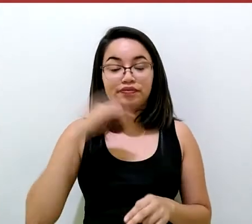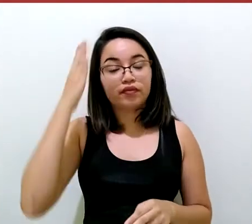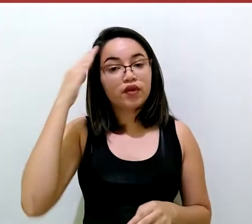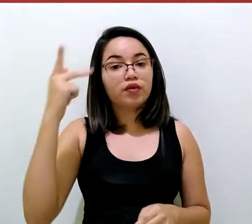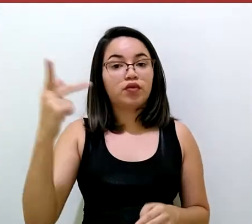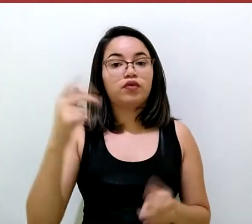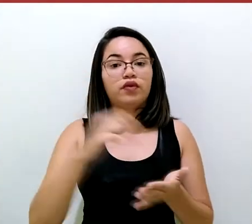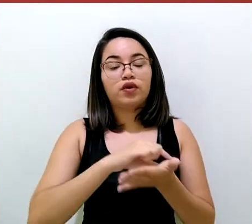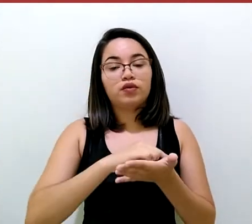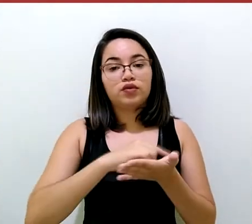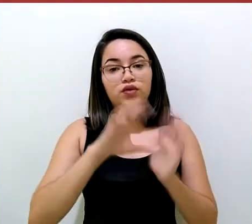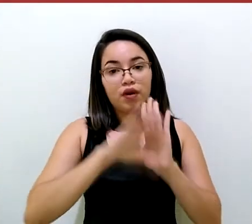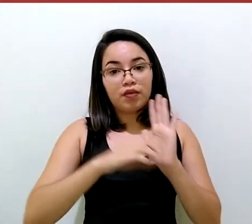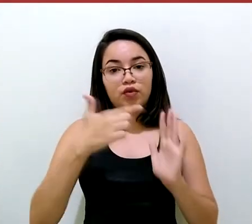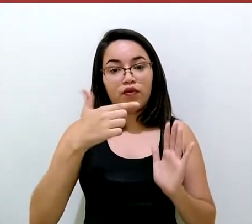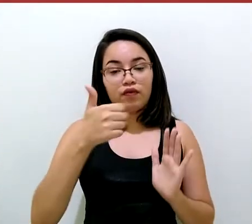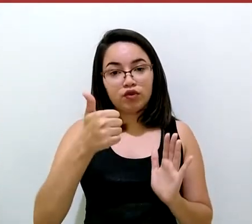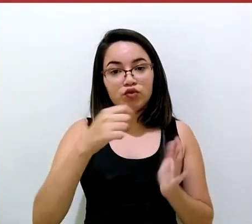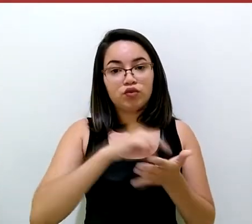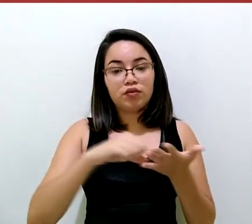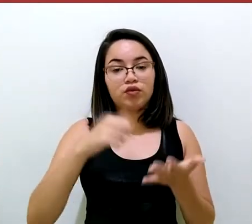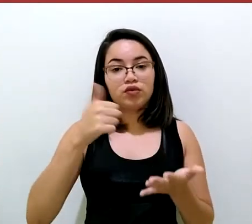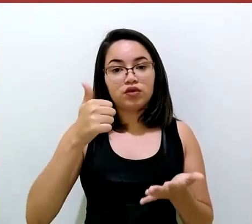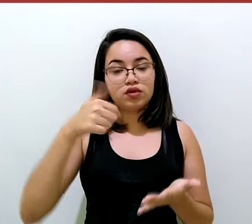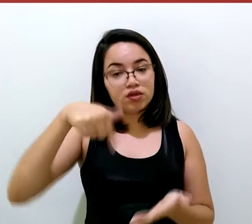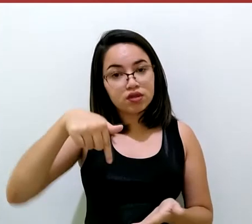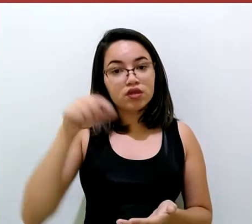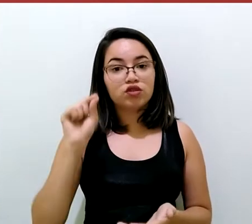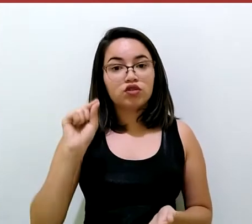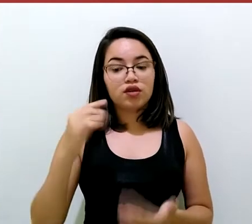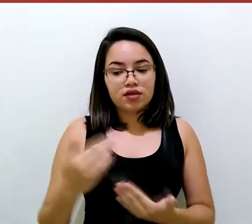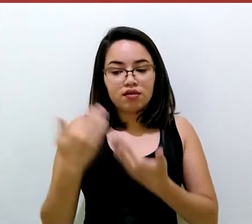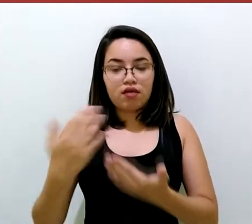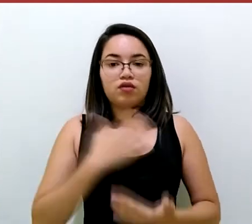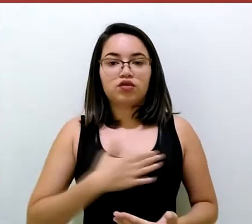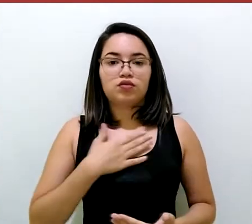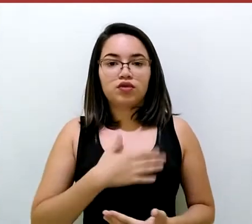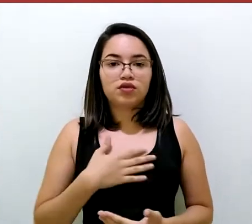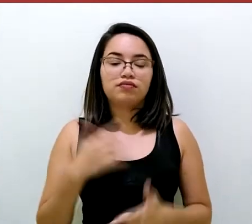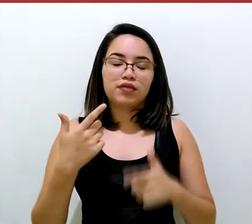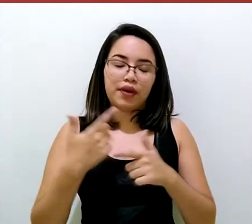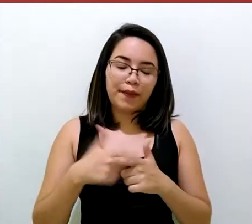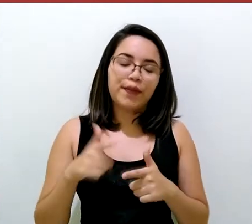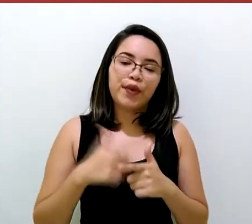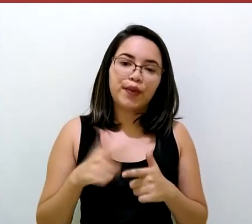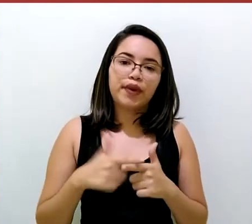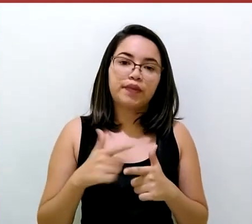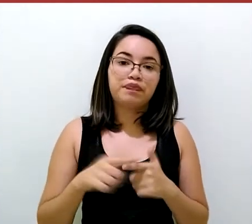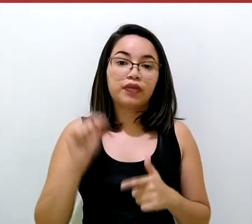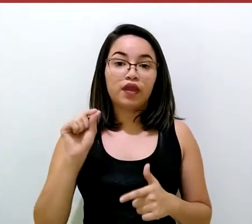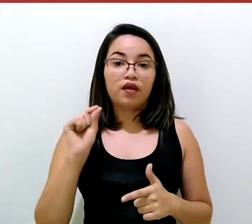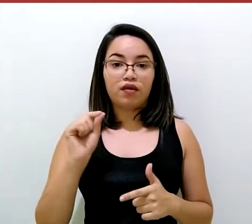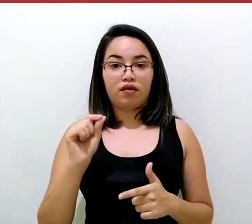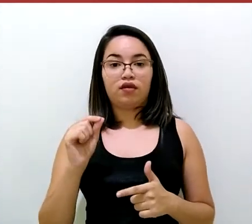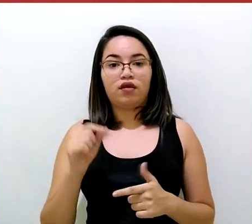E Provérbios 21, 17, quem se entrega aos prazeres passará necessidade. Quem se